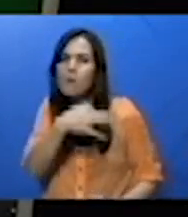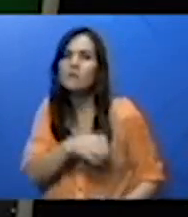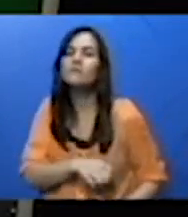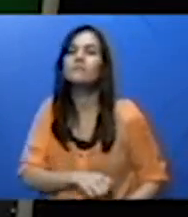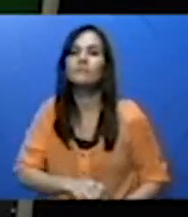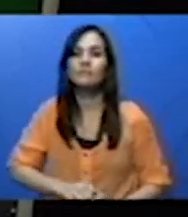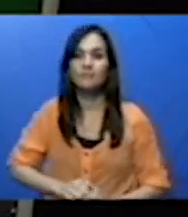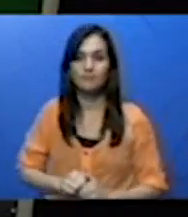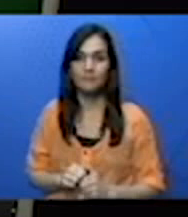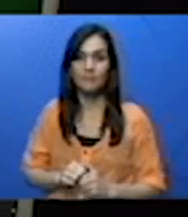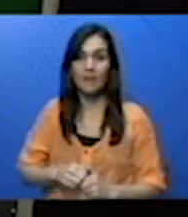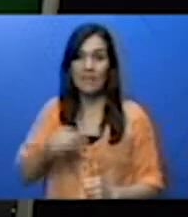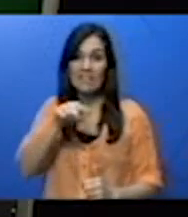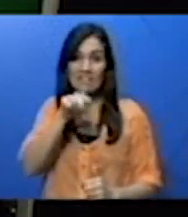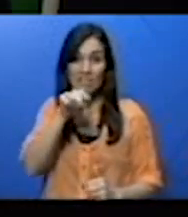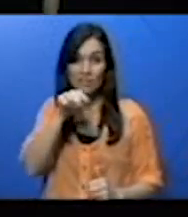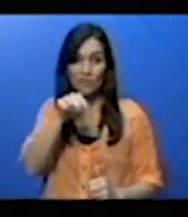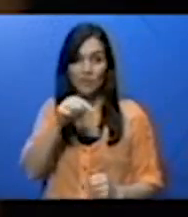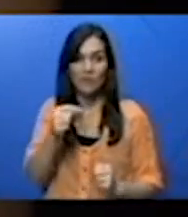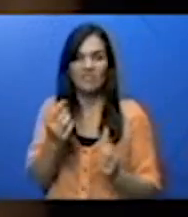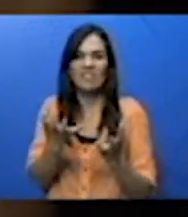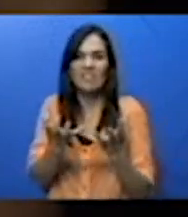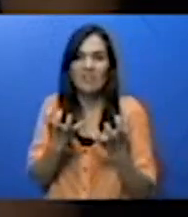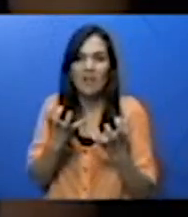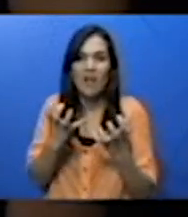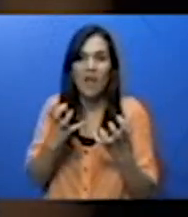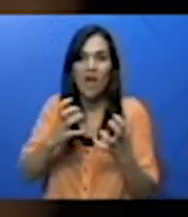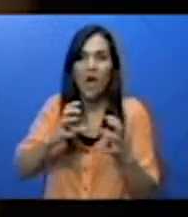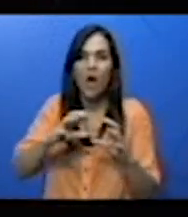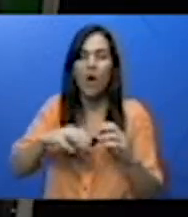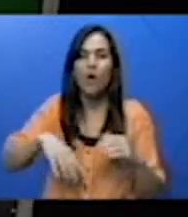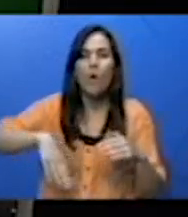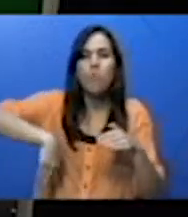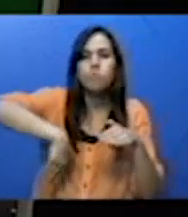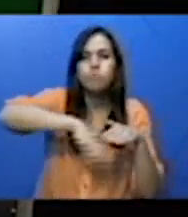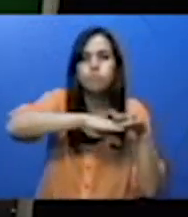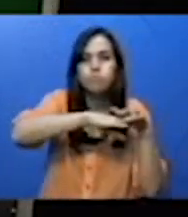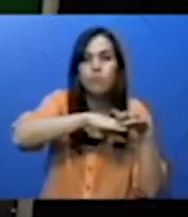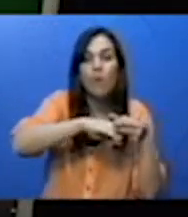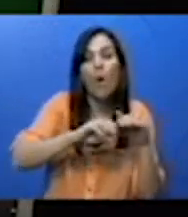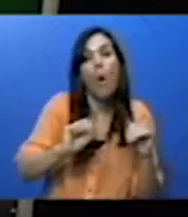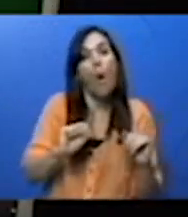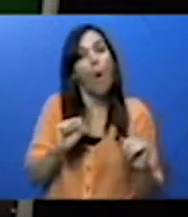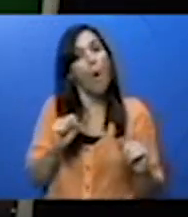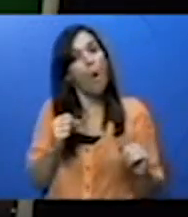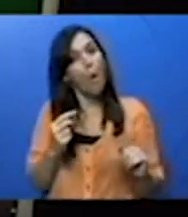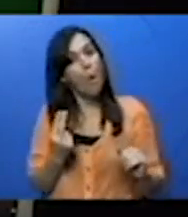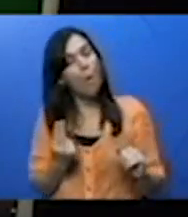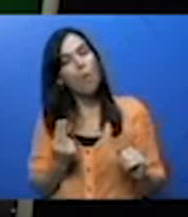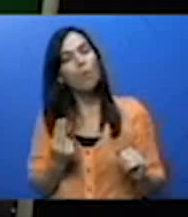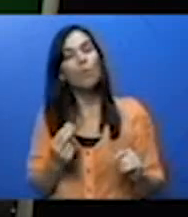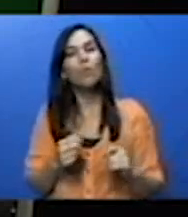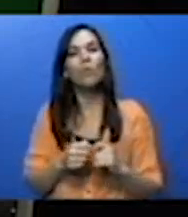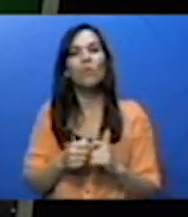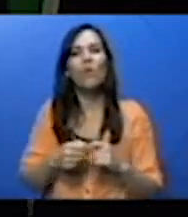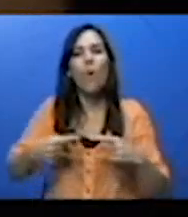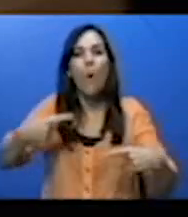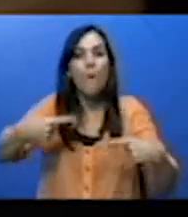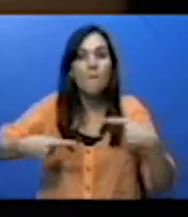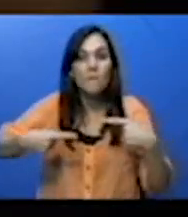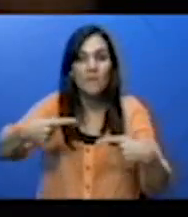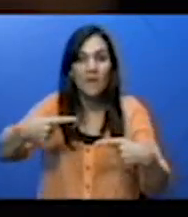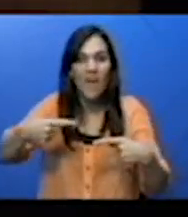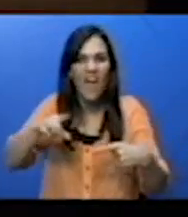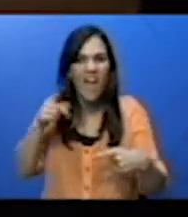renitente. Se você quiser jogar ou for tentar competir, a bola